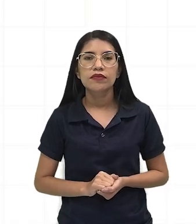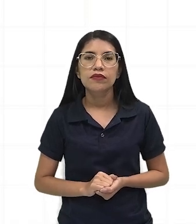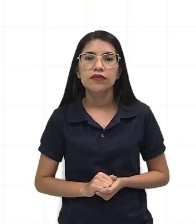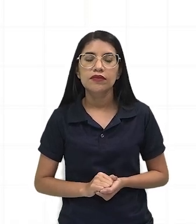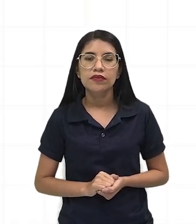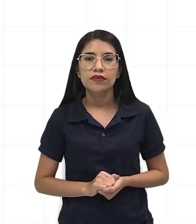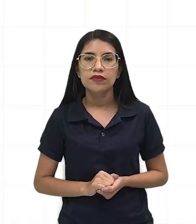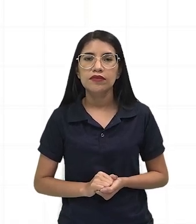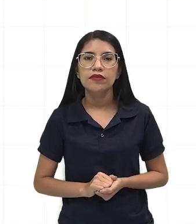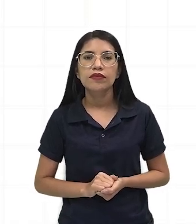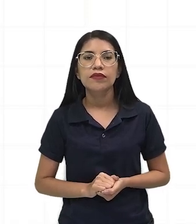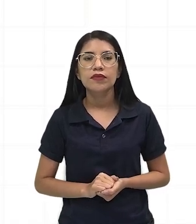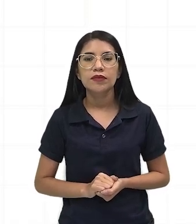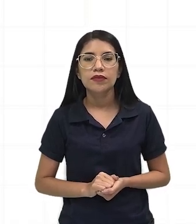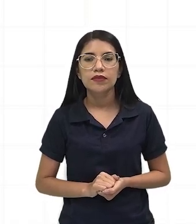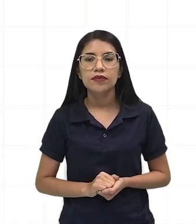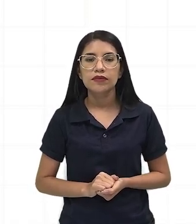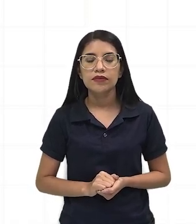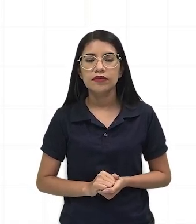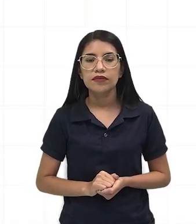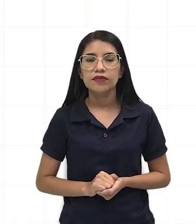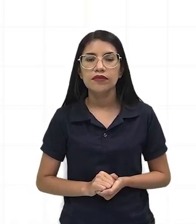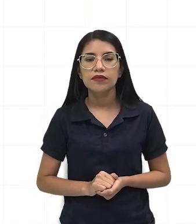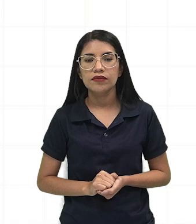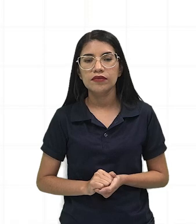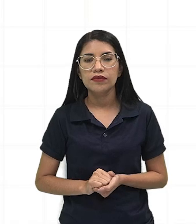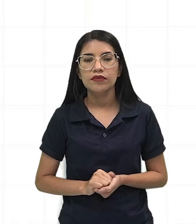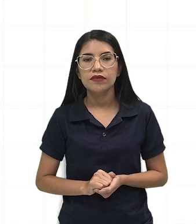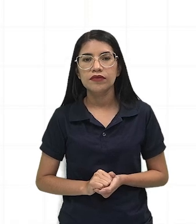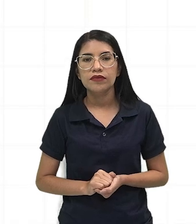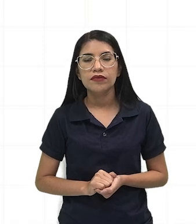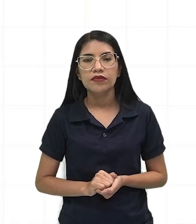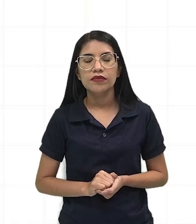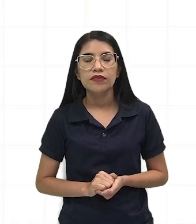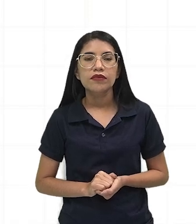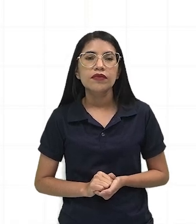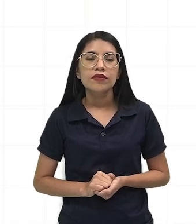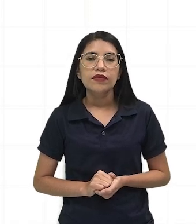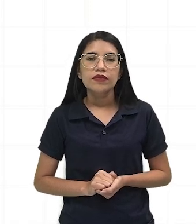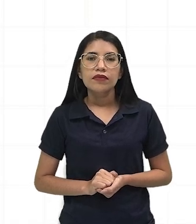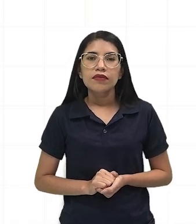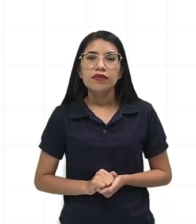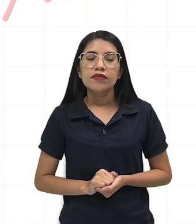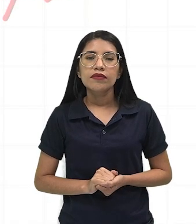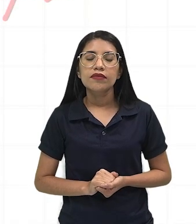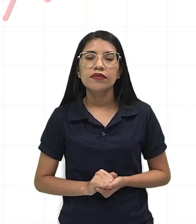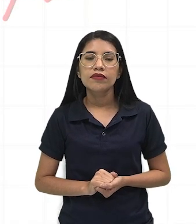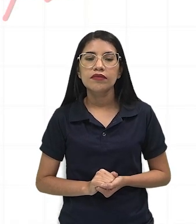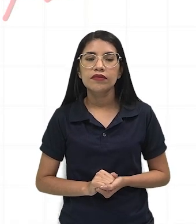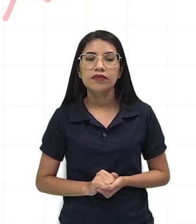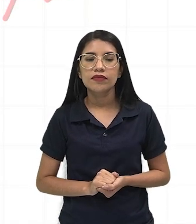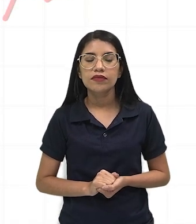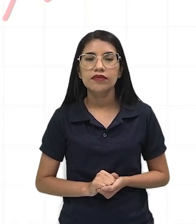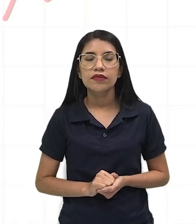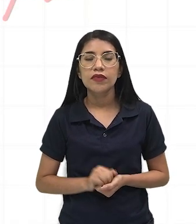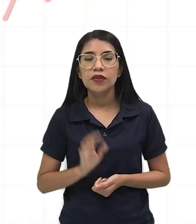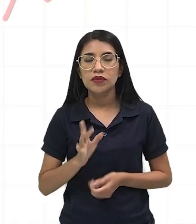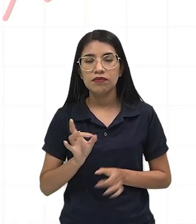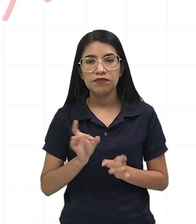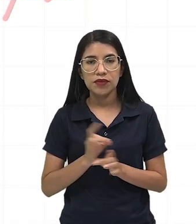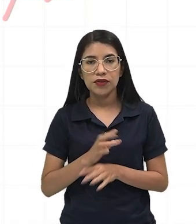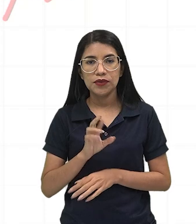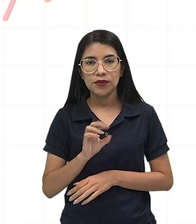9,2, 9,2, 9,3, 9,6, 9,9. Beleza, então tá aí o rol, olha. Já foi feito,